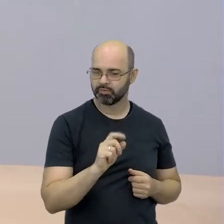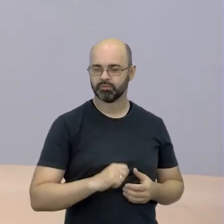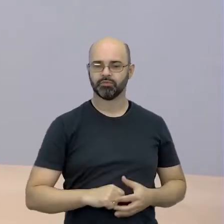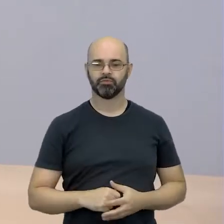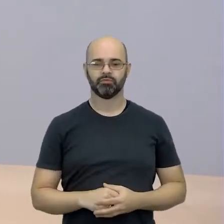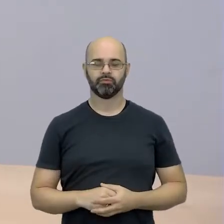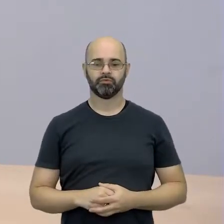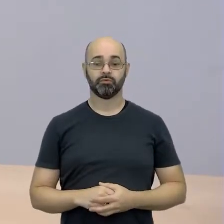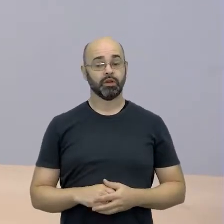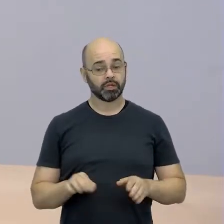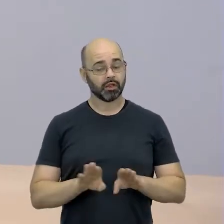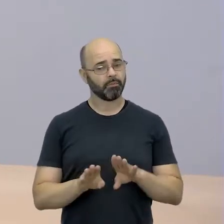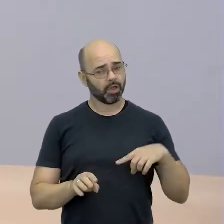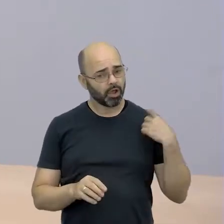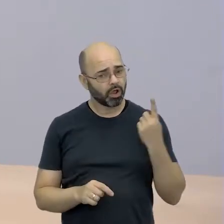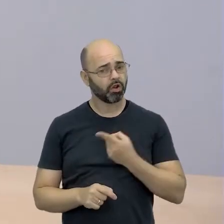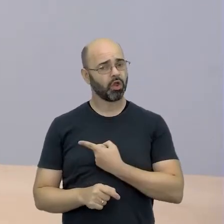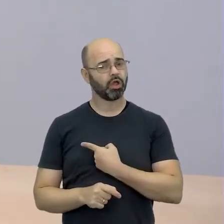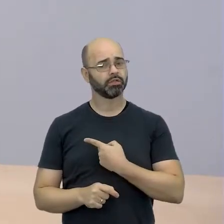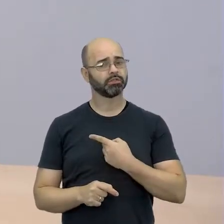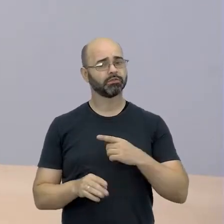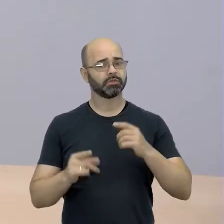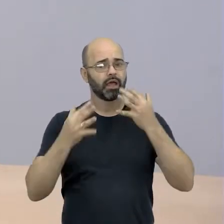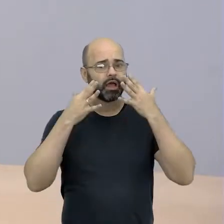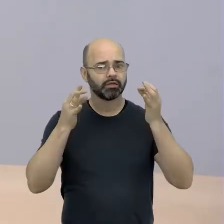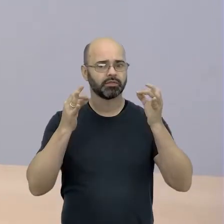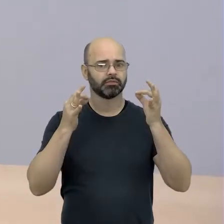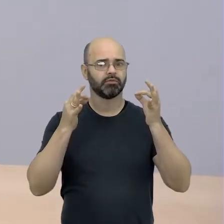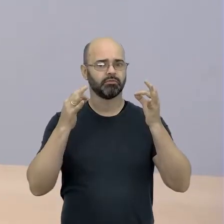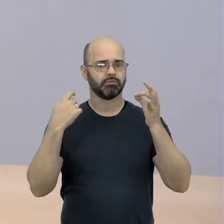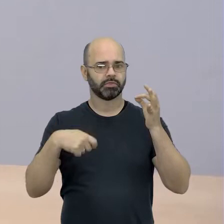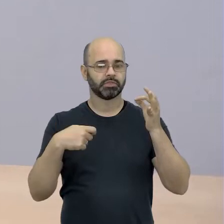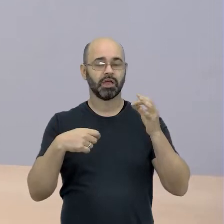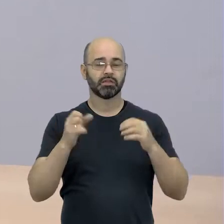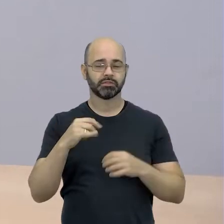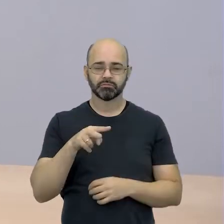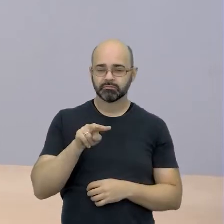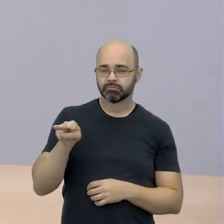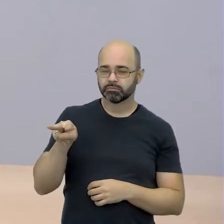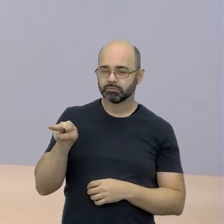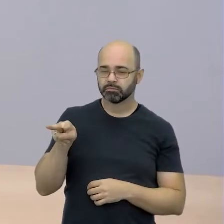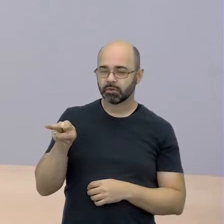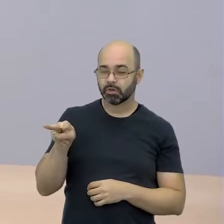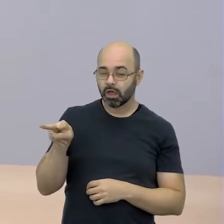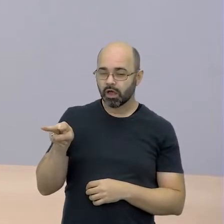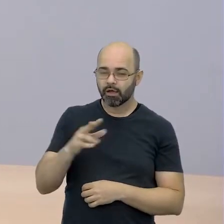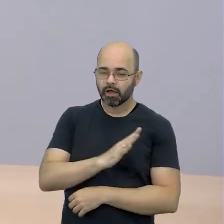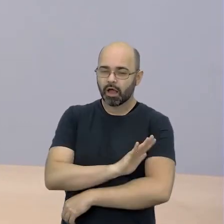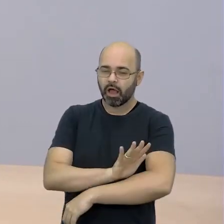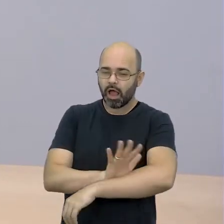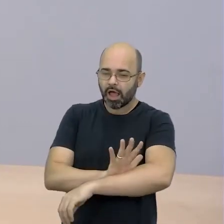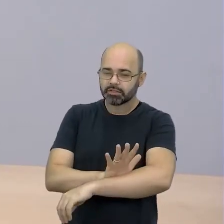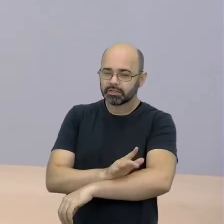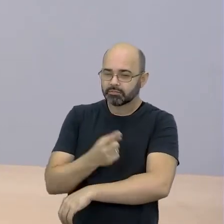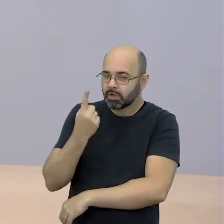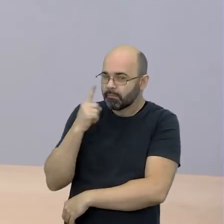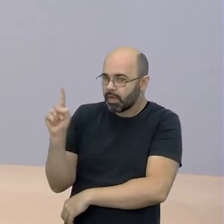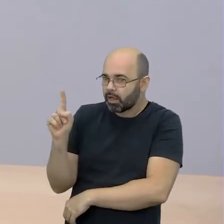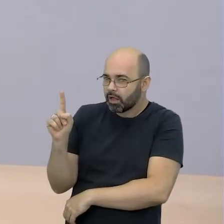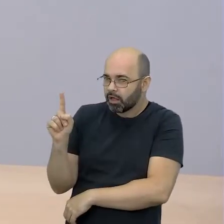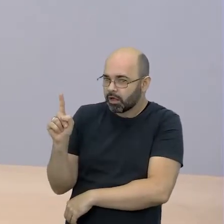tempo todo alertas também para denunciar, para superar e para